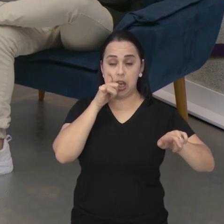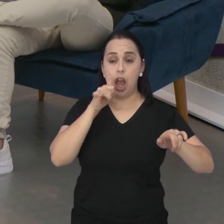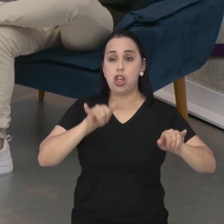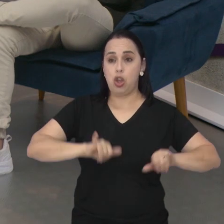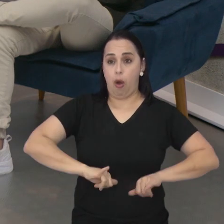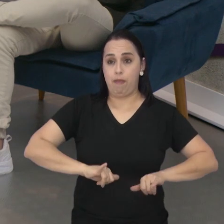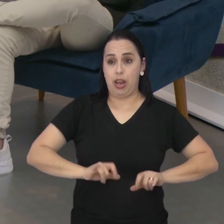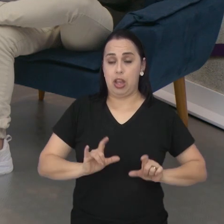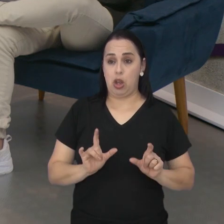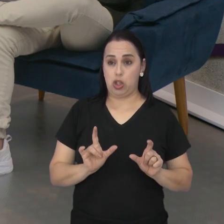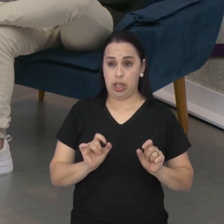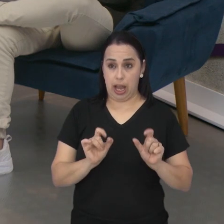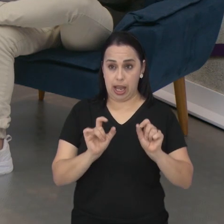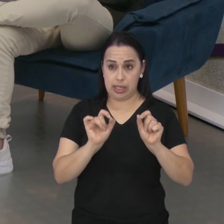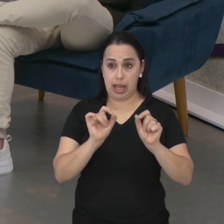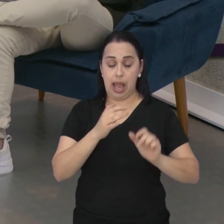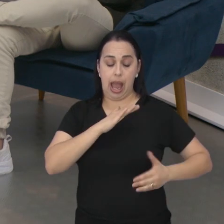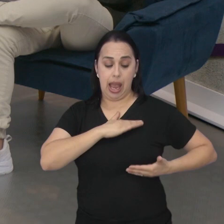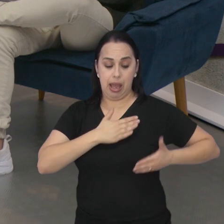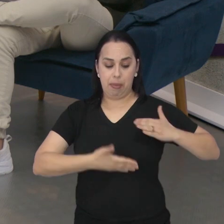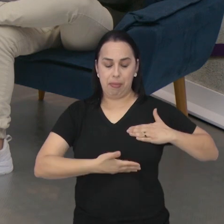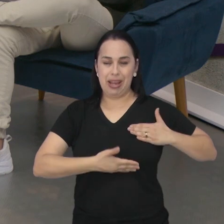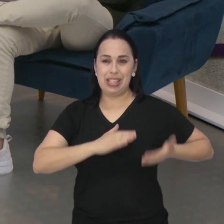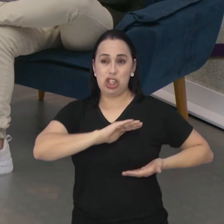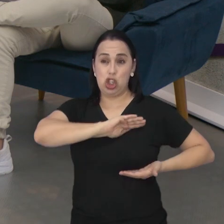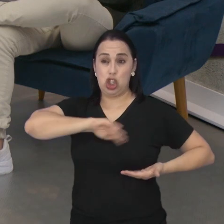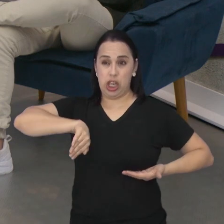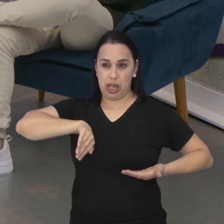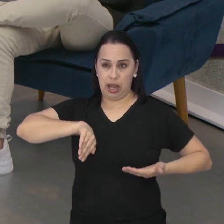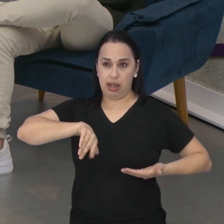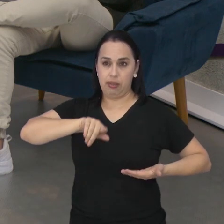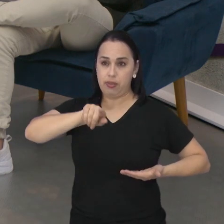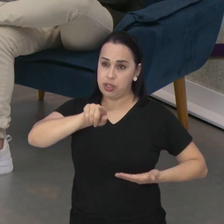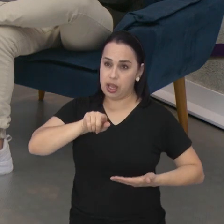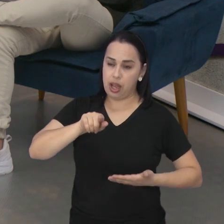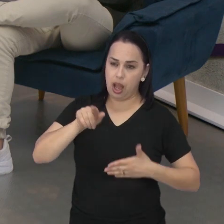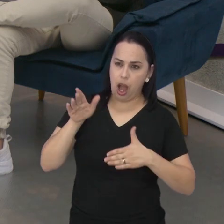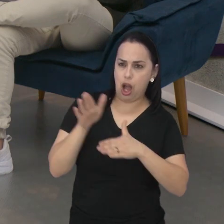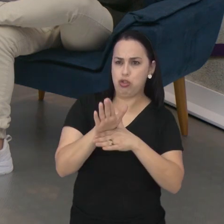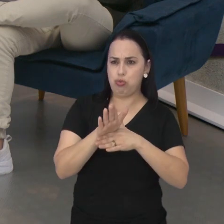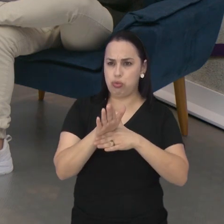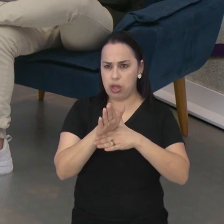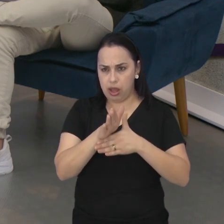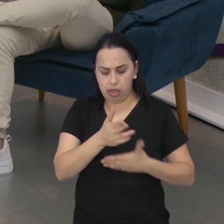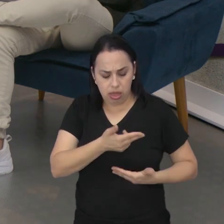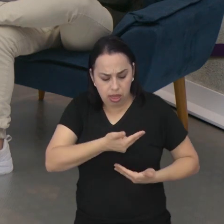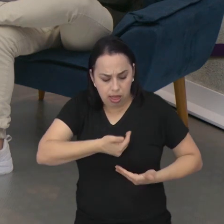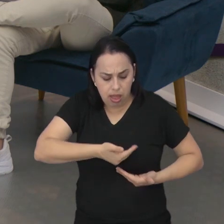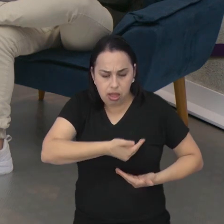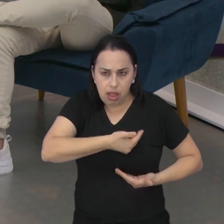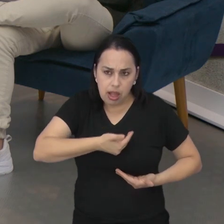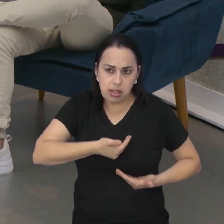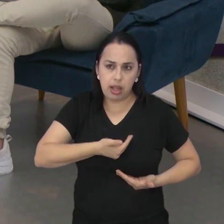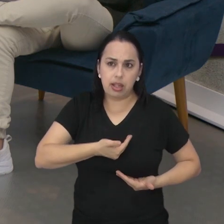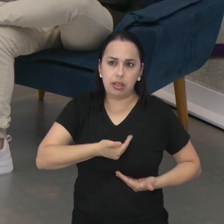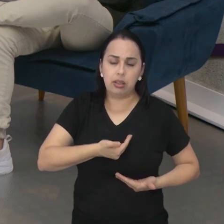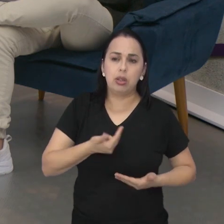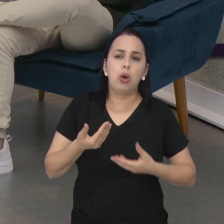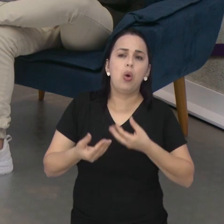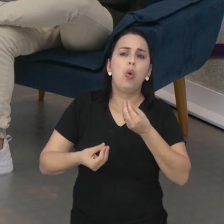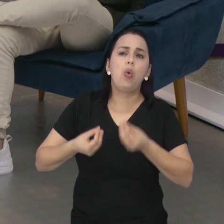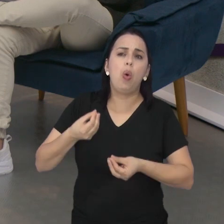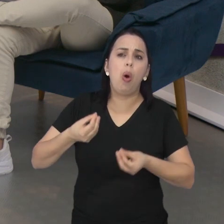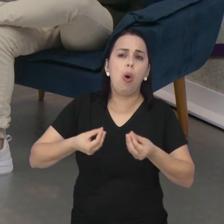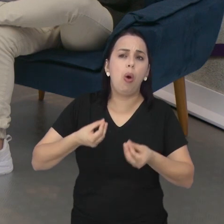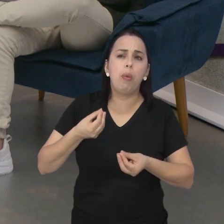mama precisam retirar a mama ou tem algum problema, né? E você lida diretamente com essas mulheres,